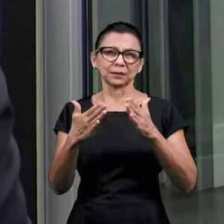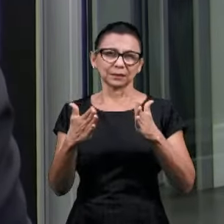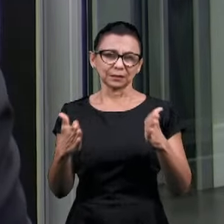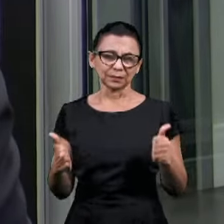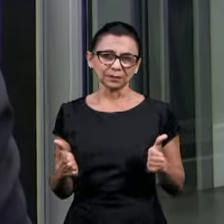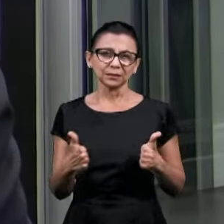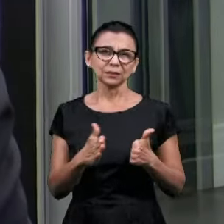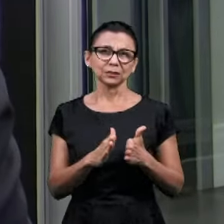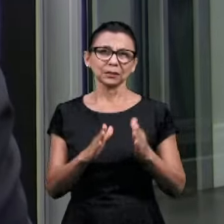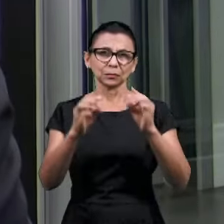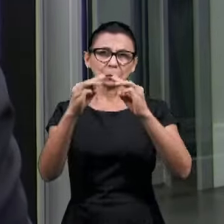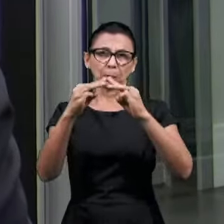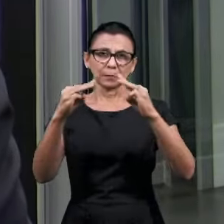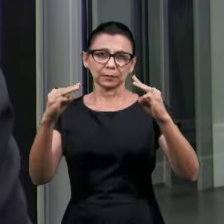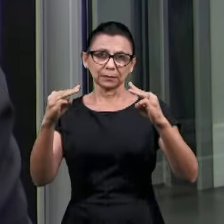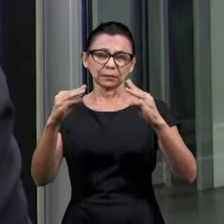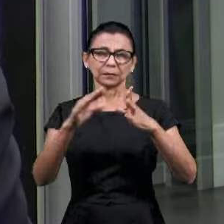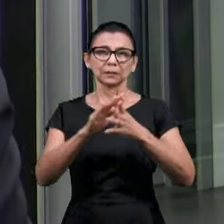né, do